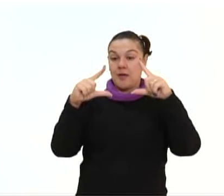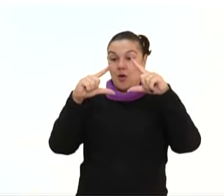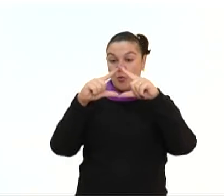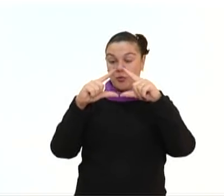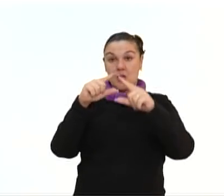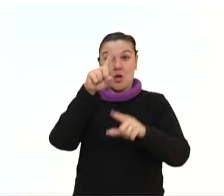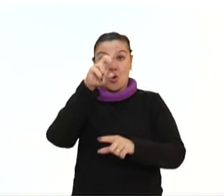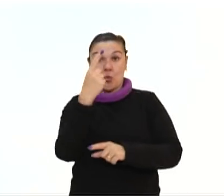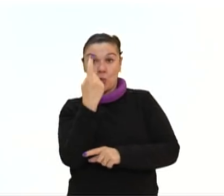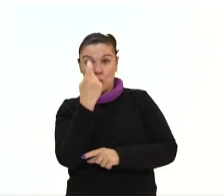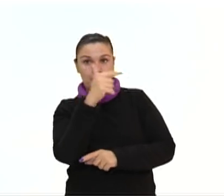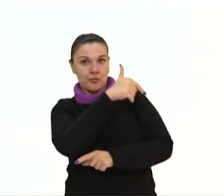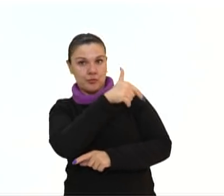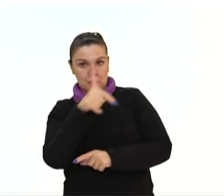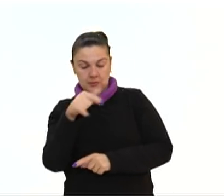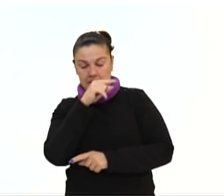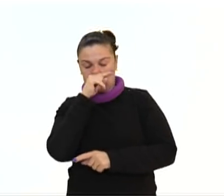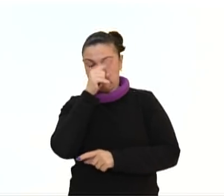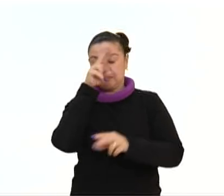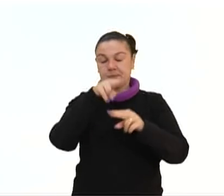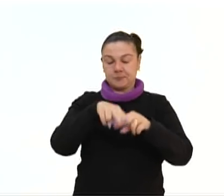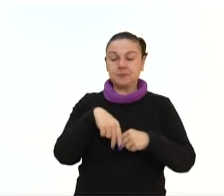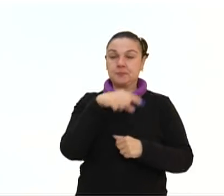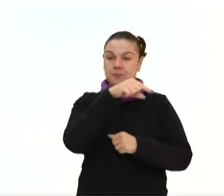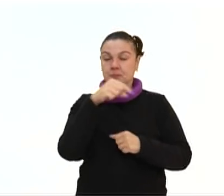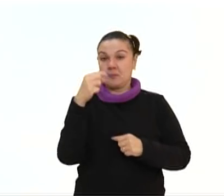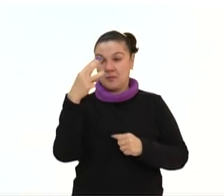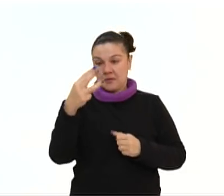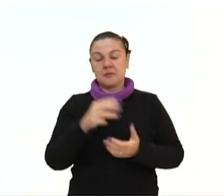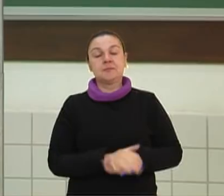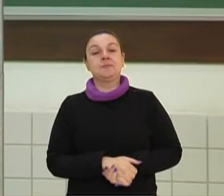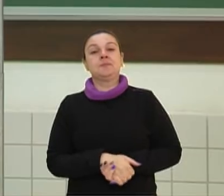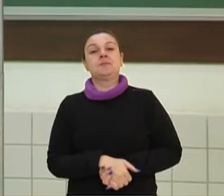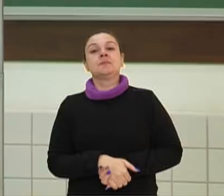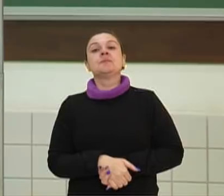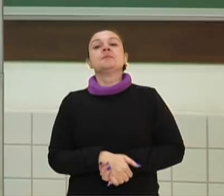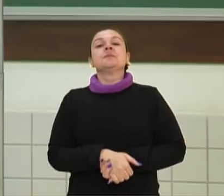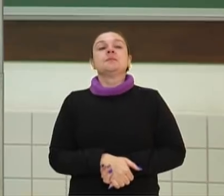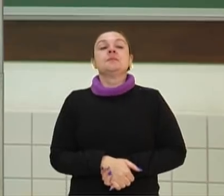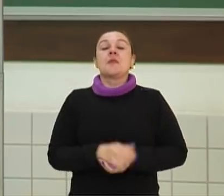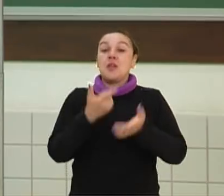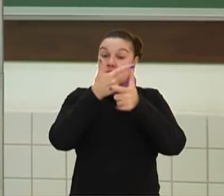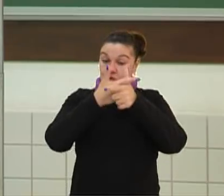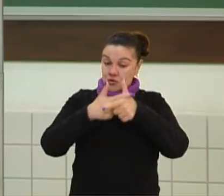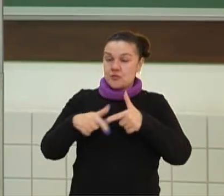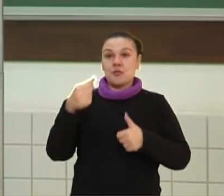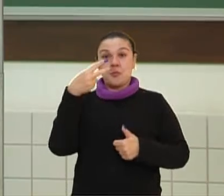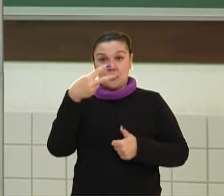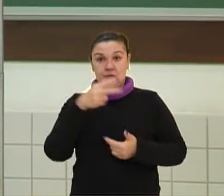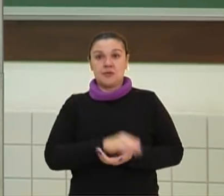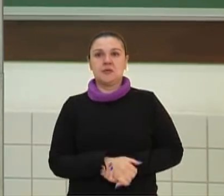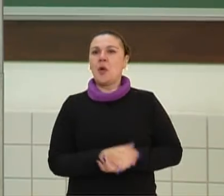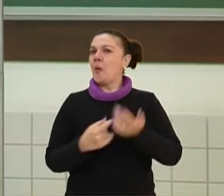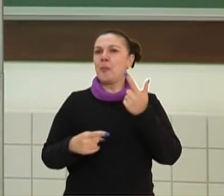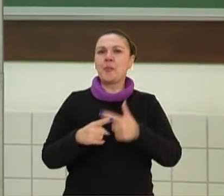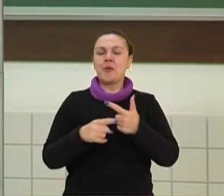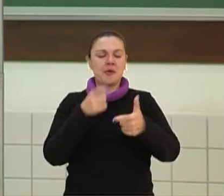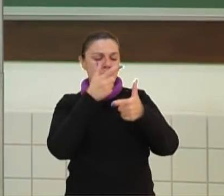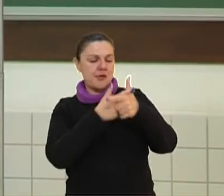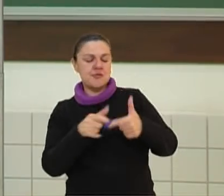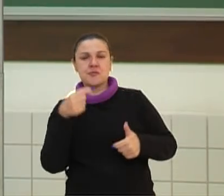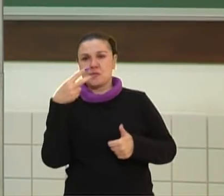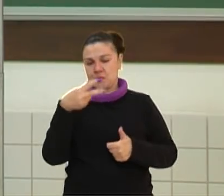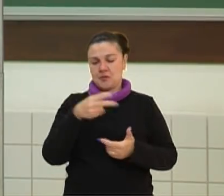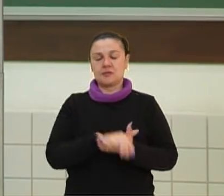único polígono que não tem diagonal, por isso que é menos 3, o triângulo tem 3 lados, né? E divididos por 2. Por que é divididos por